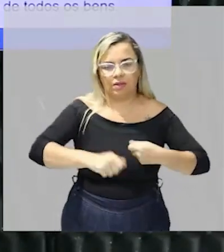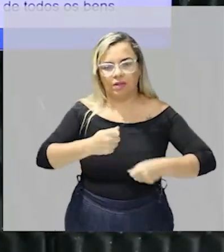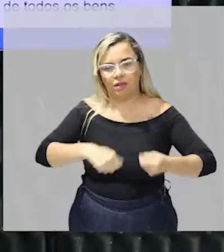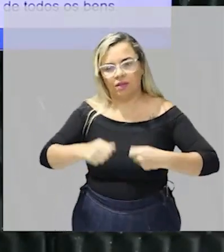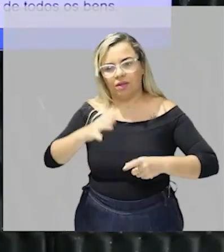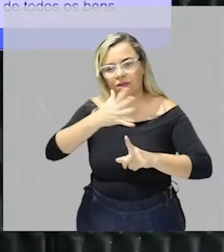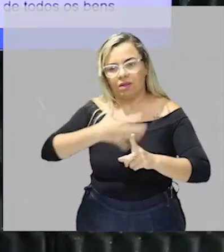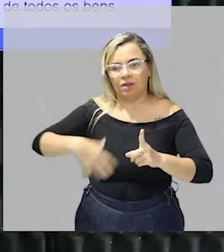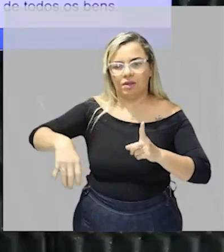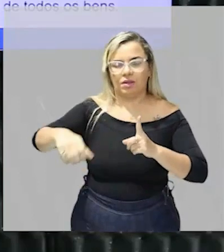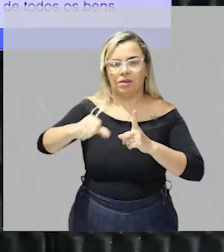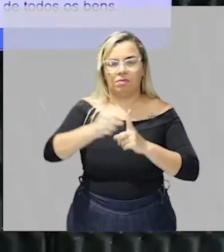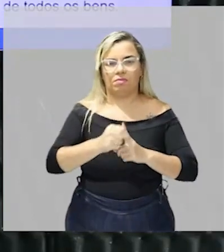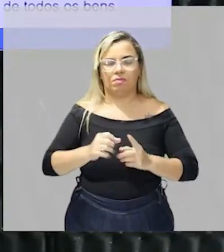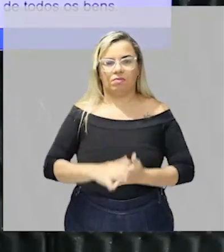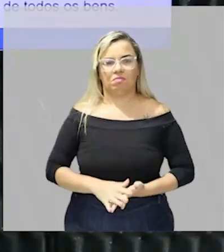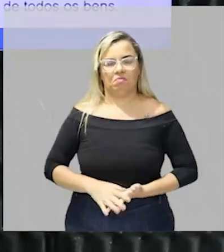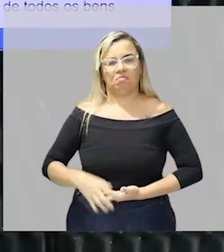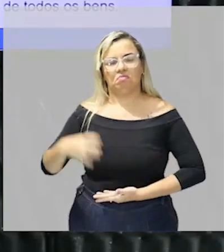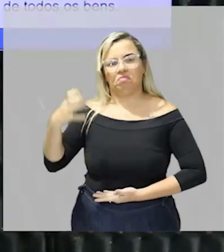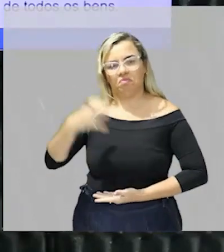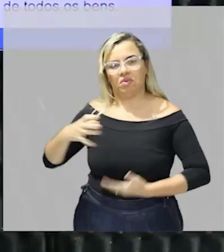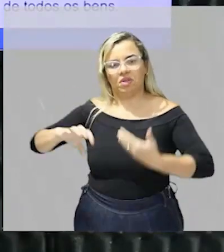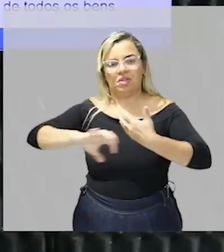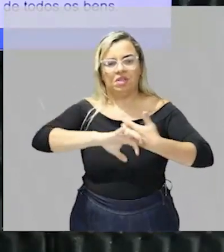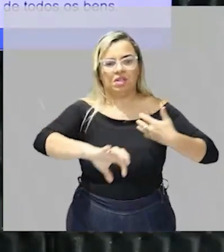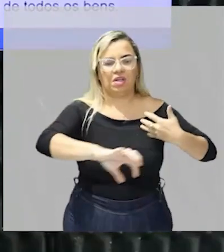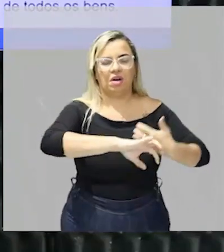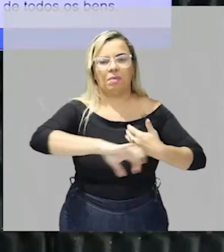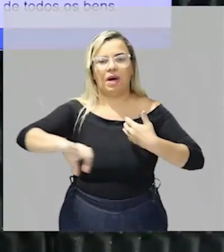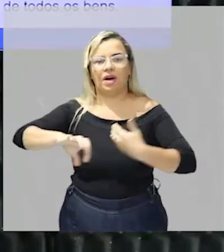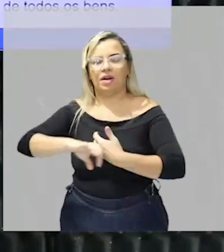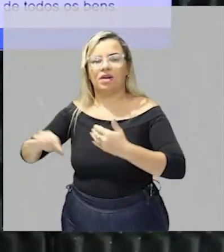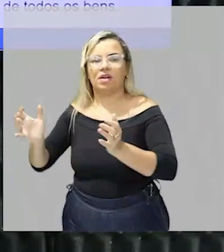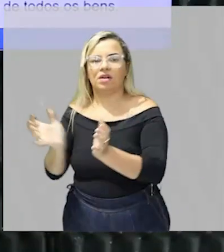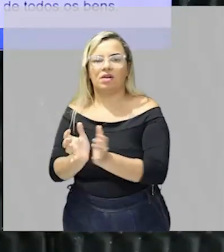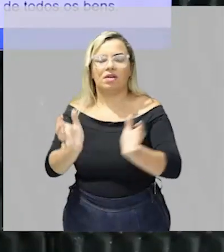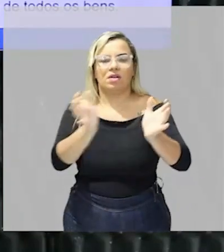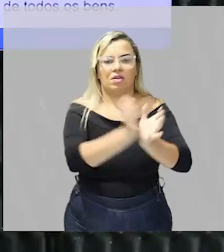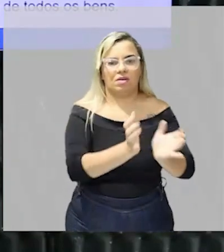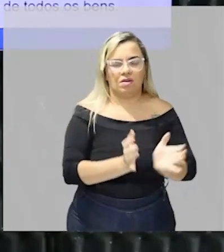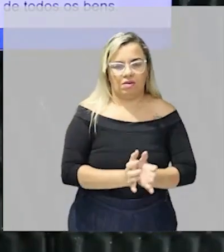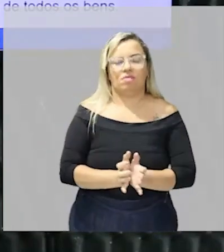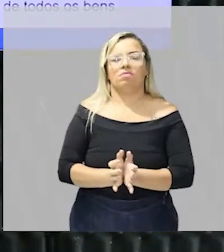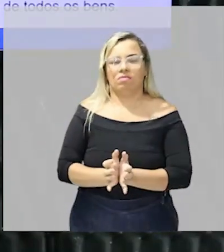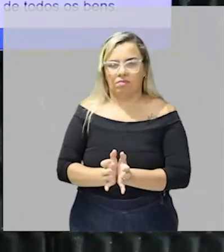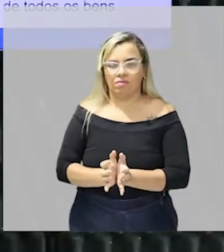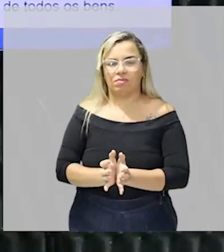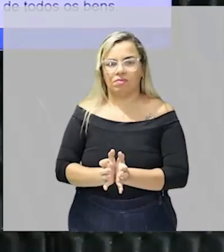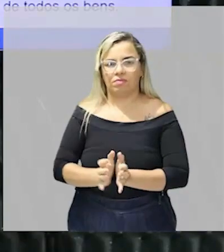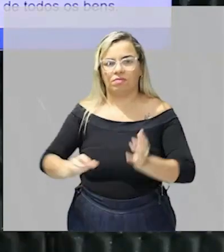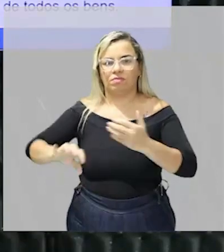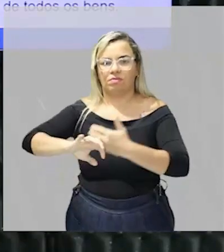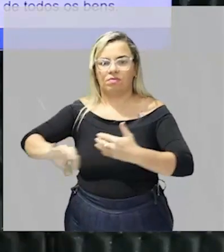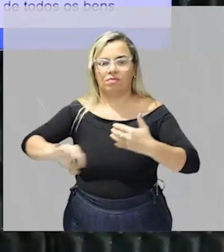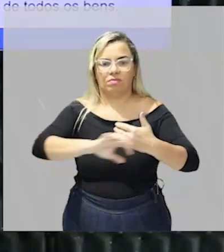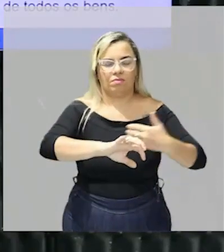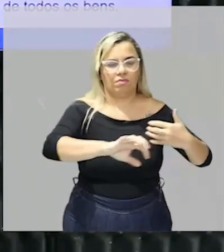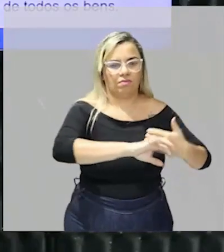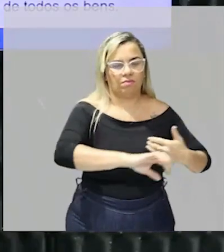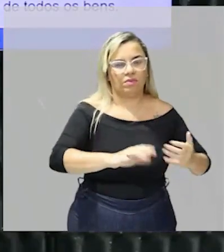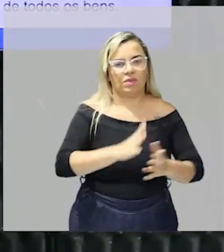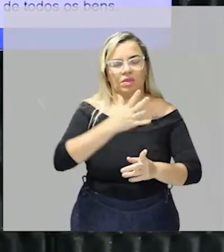uma sociedade rigidamente o quê? Estratificada. Uma sociedade dividida em